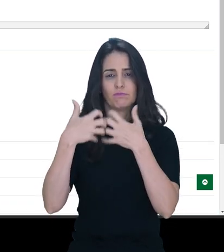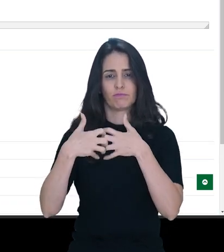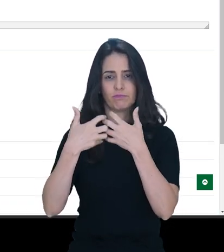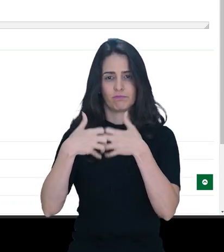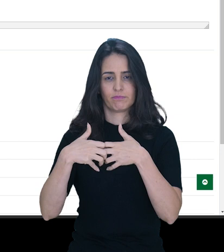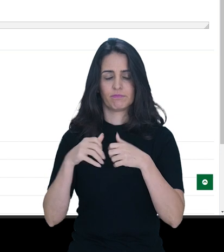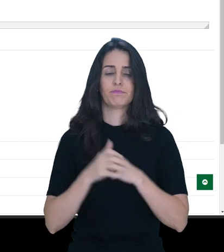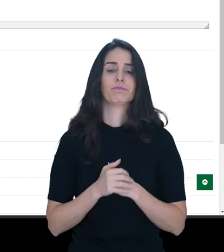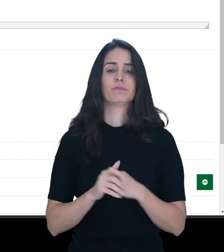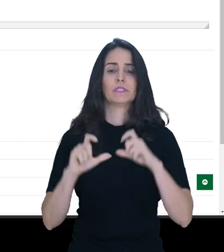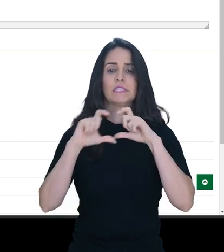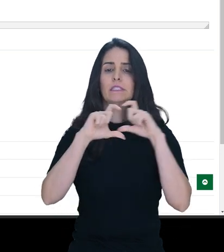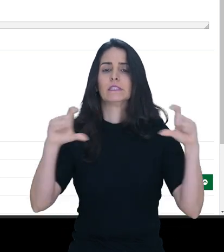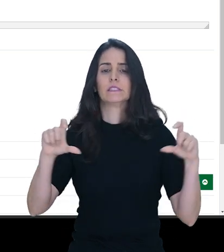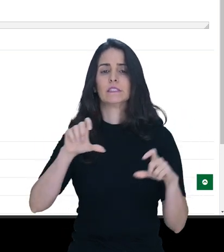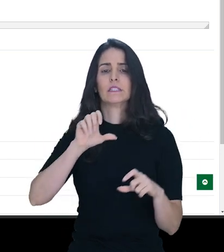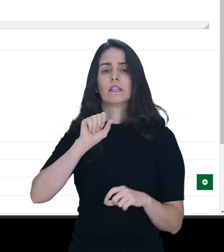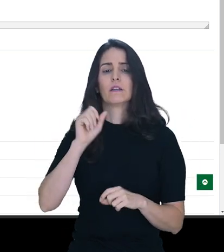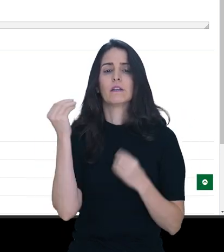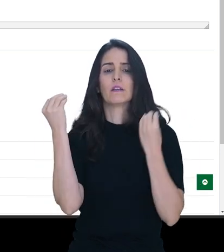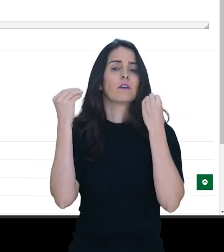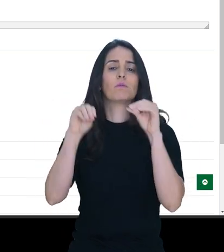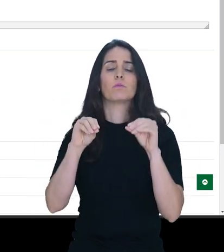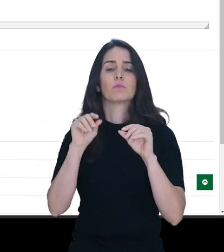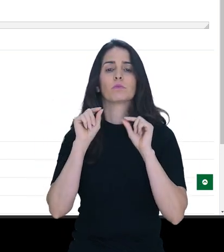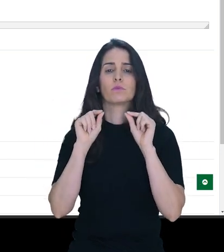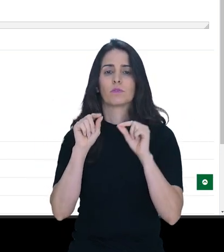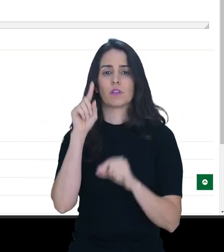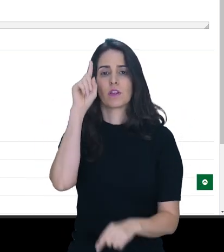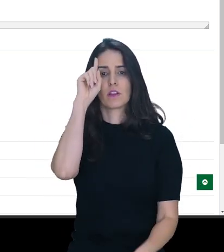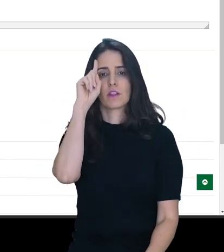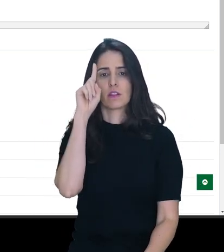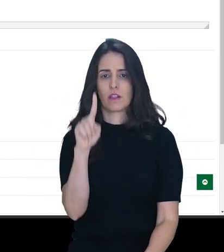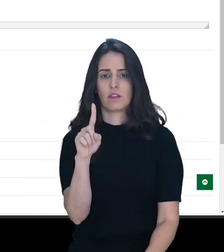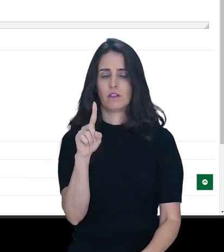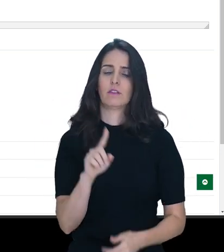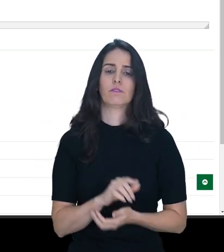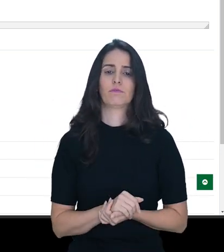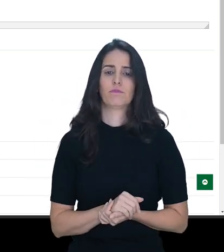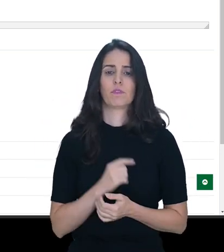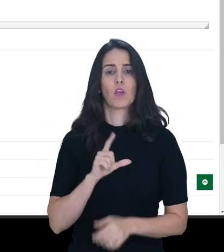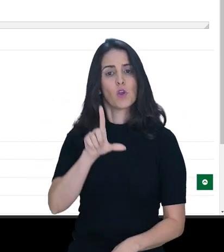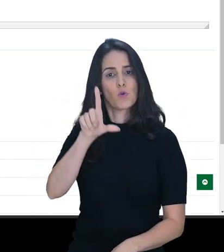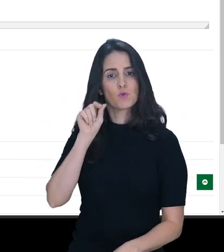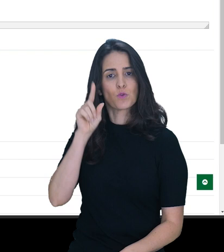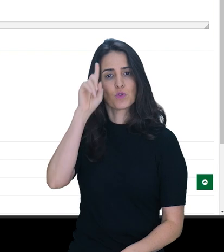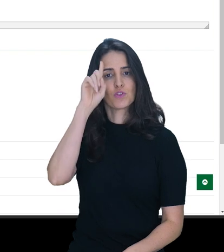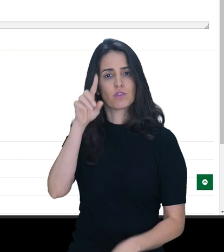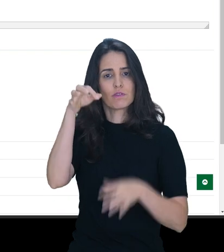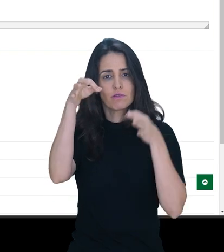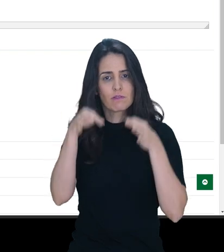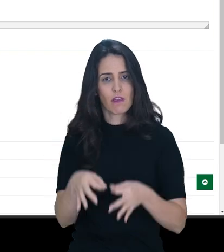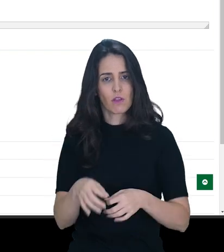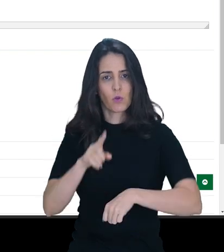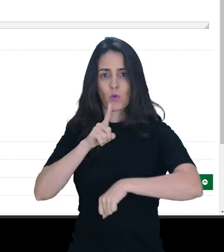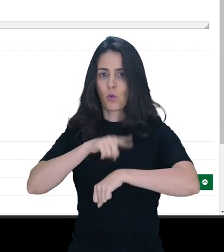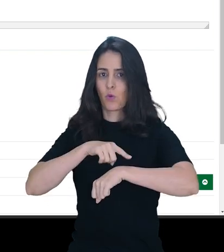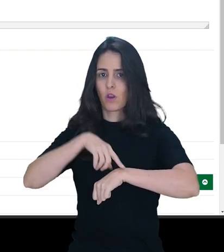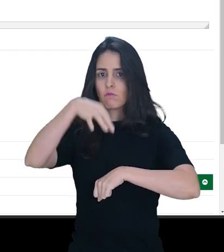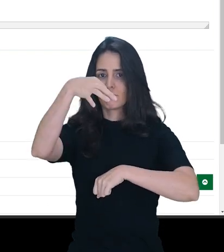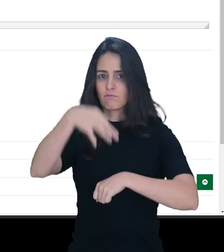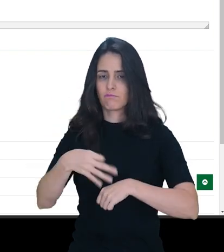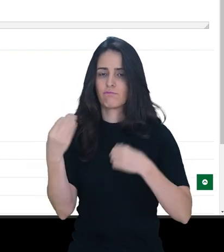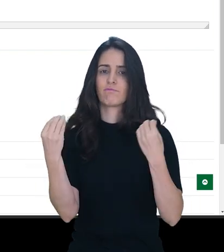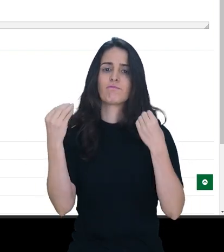vamos colocar a data né então vou escolher uma data aqui específica e um horário